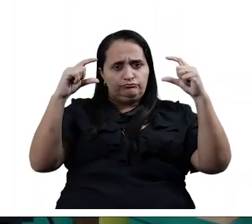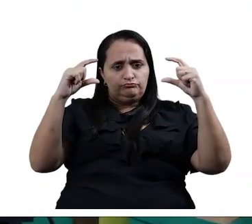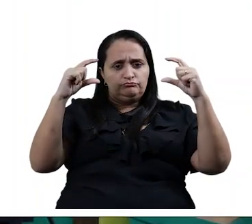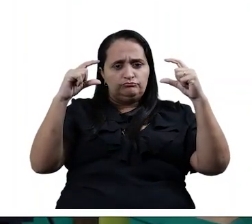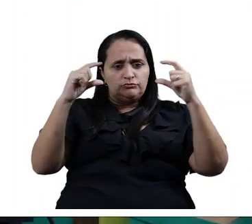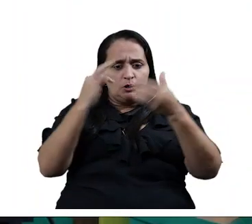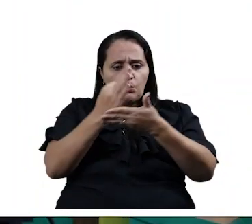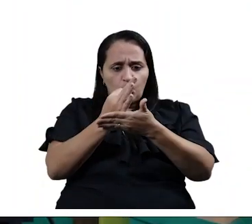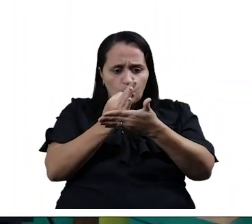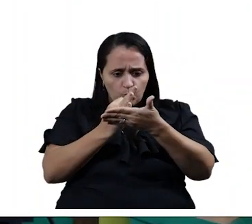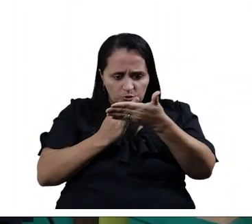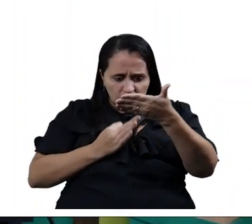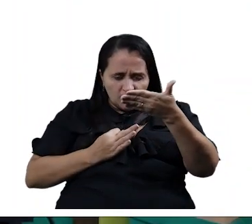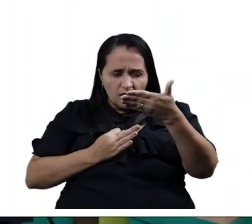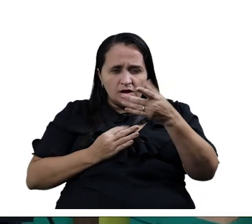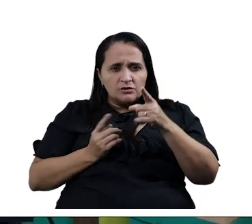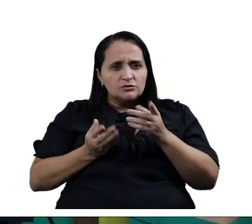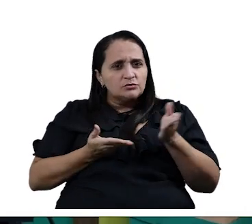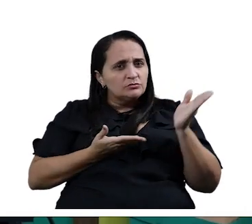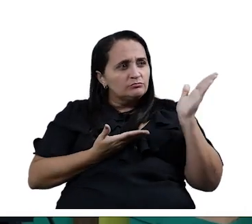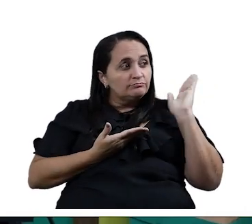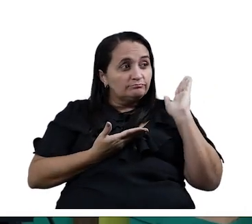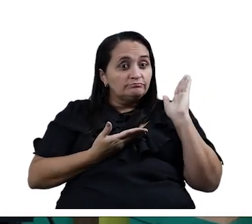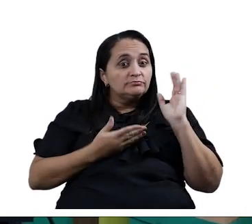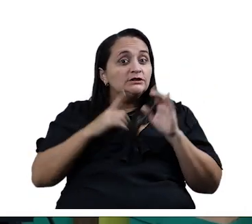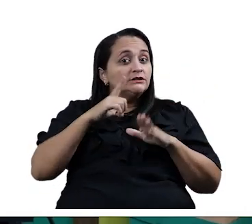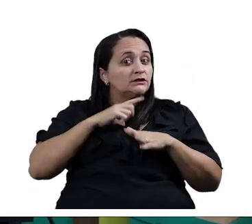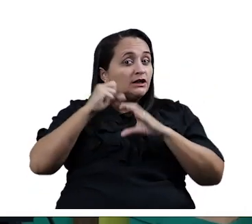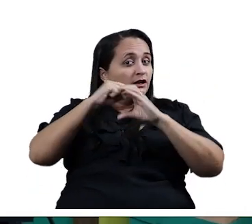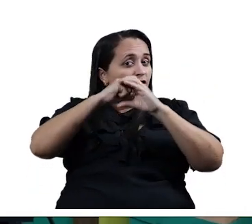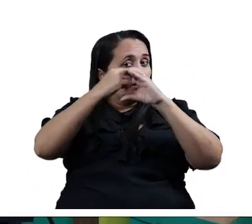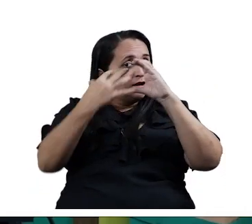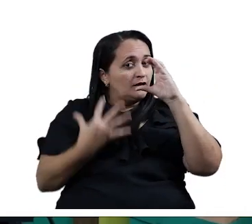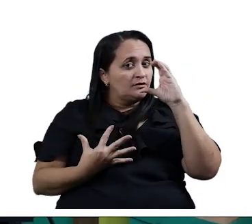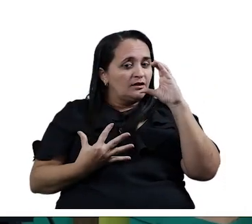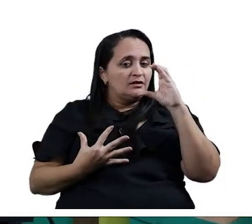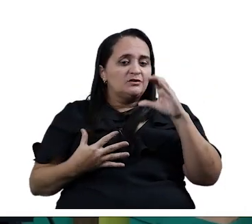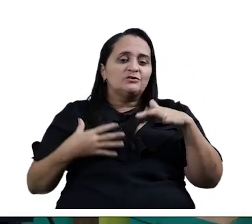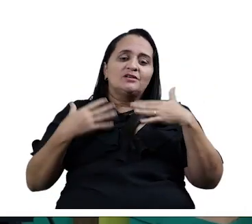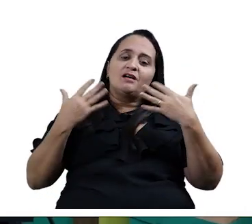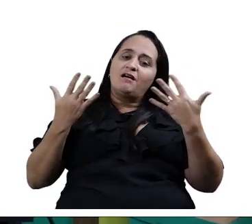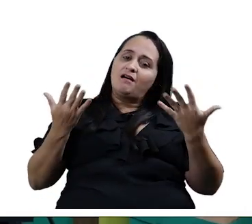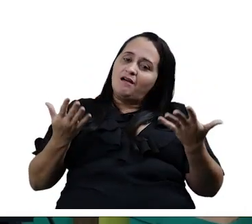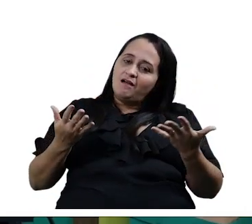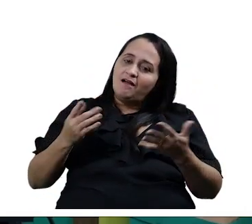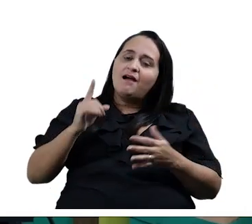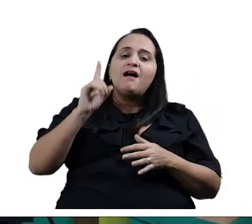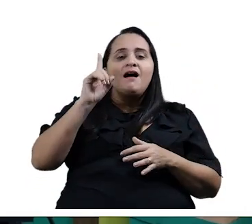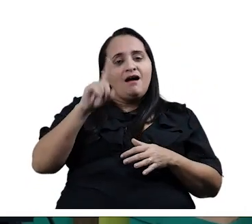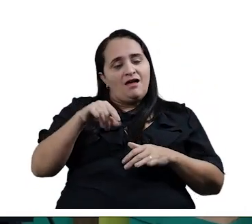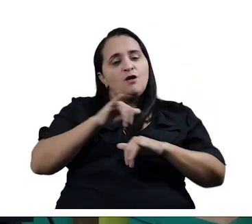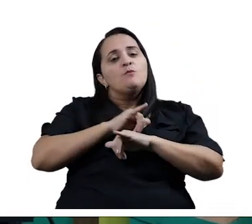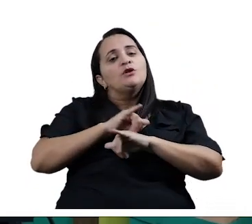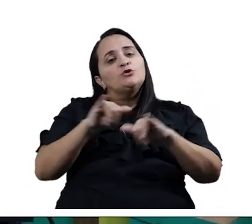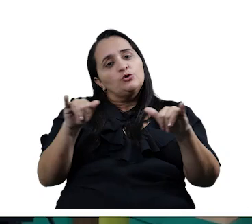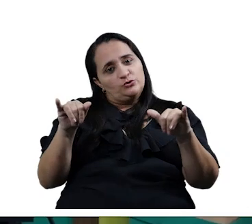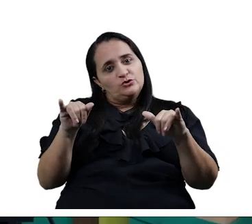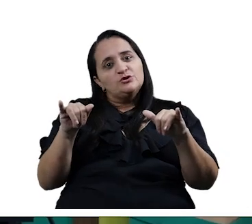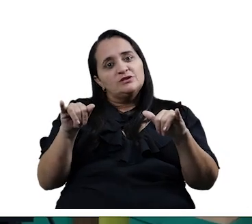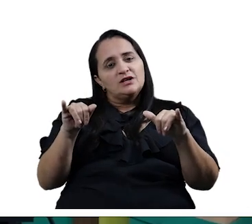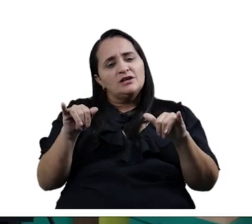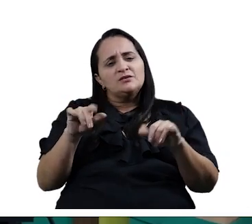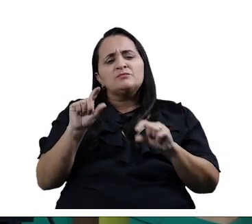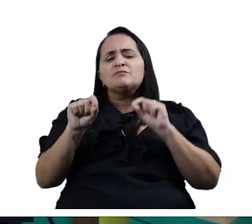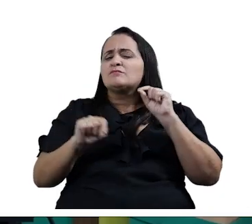se depara com um texto que tem essas características, você está diante de uma